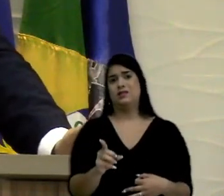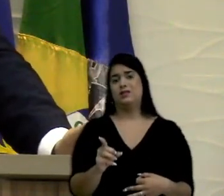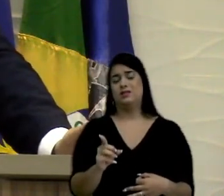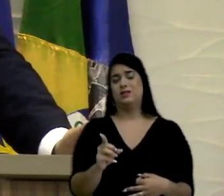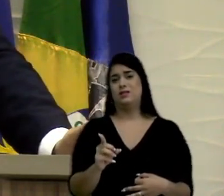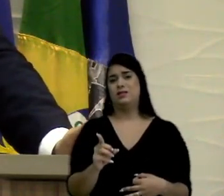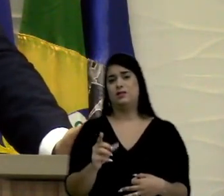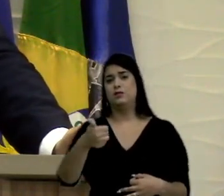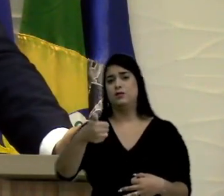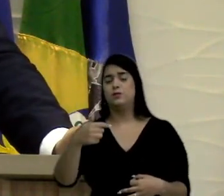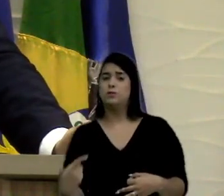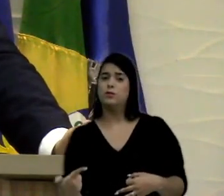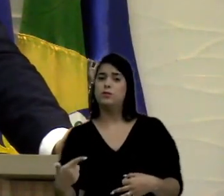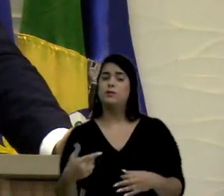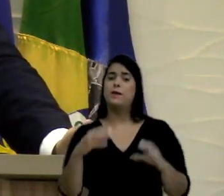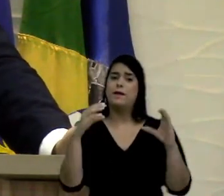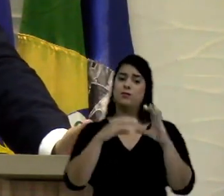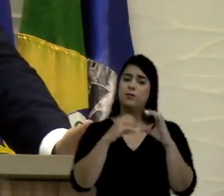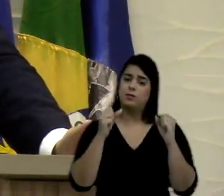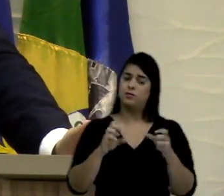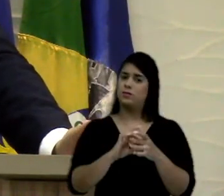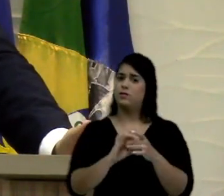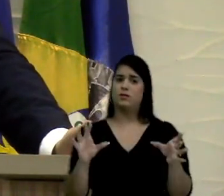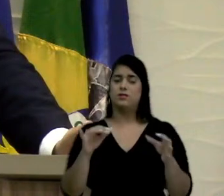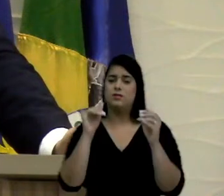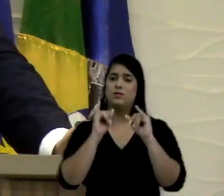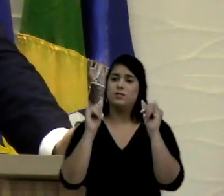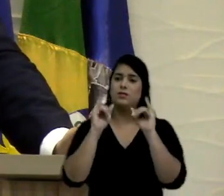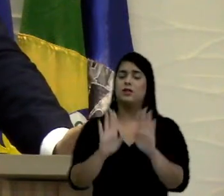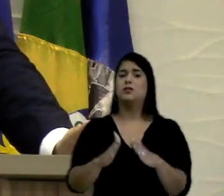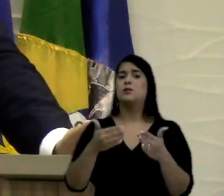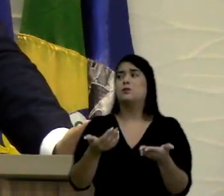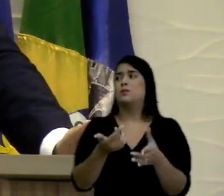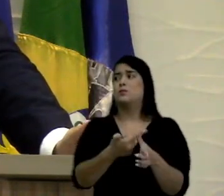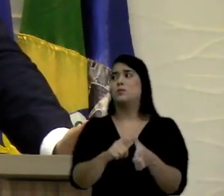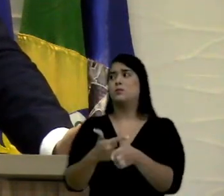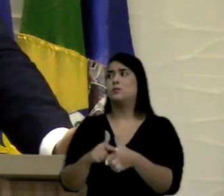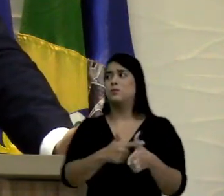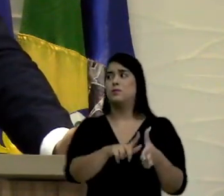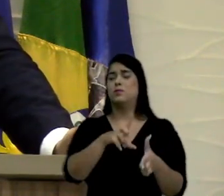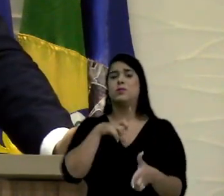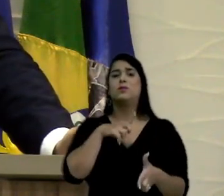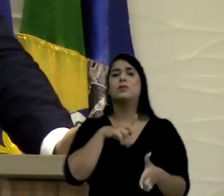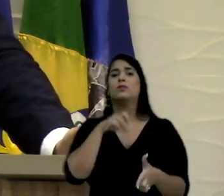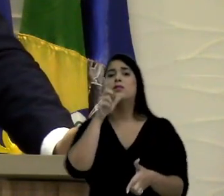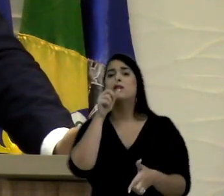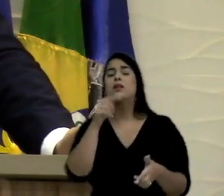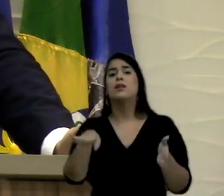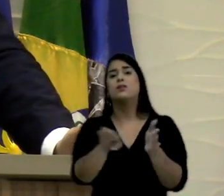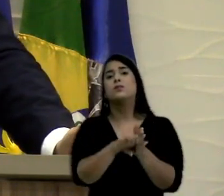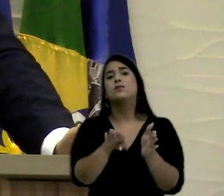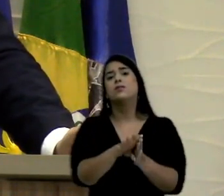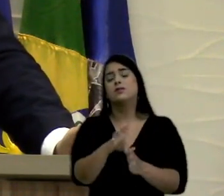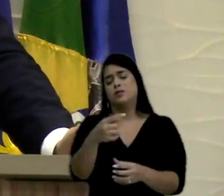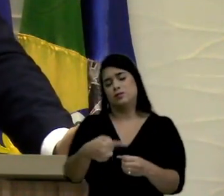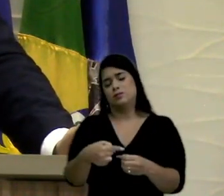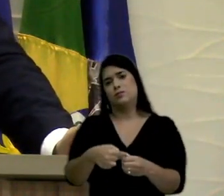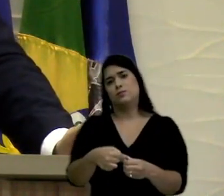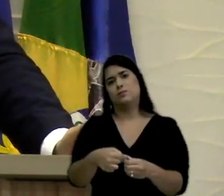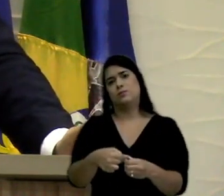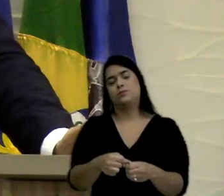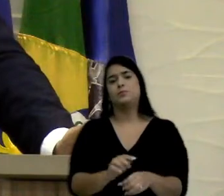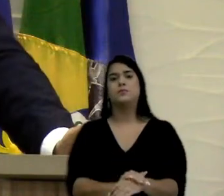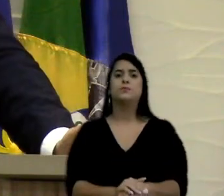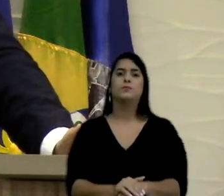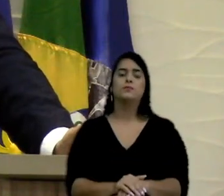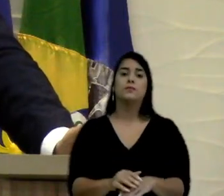12 para que a Compesa possa dizer quais são os problemas que existem de fato para que a água chegue em nosso município a